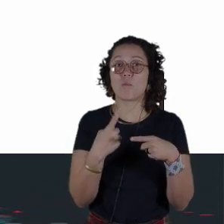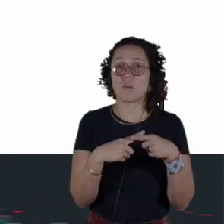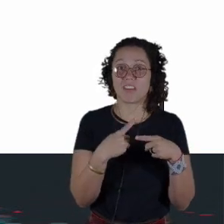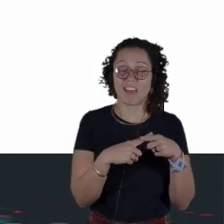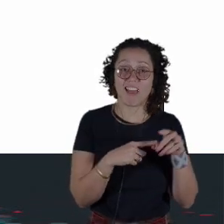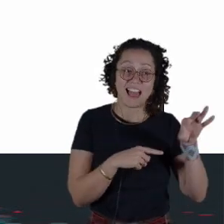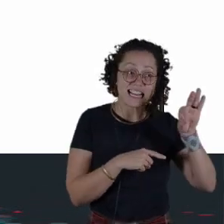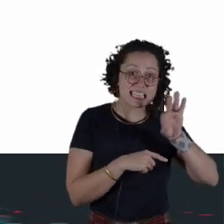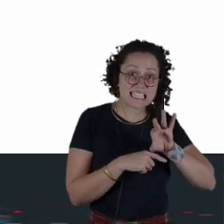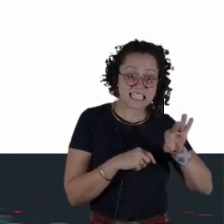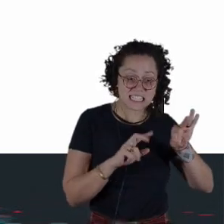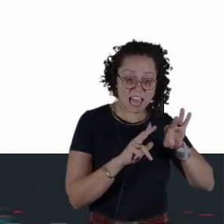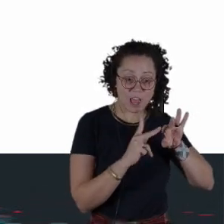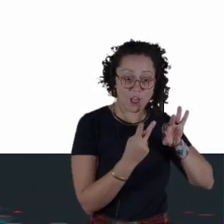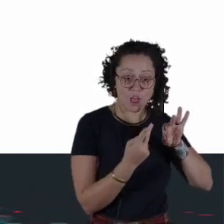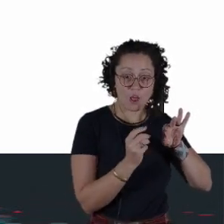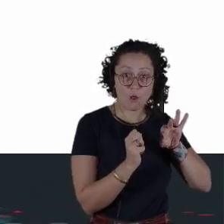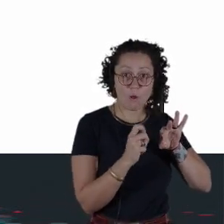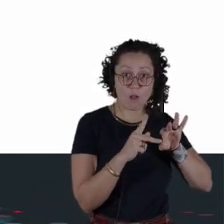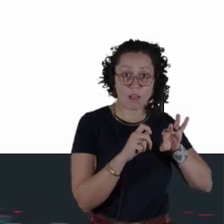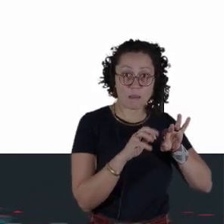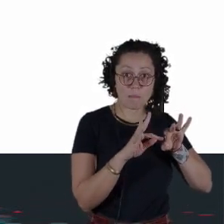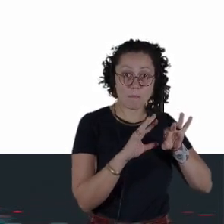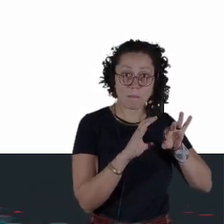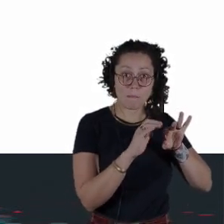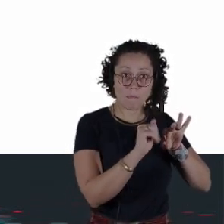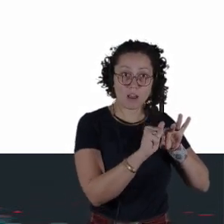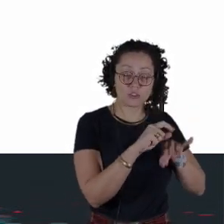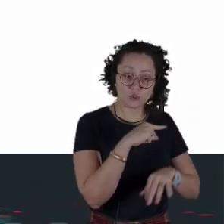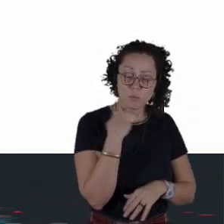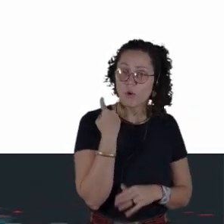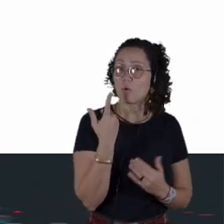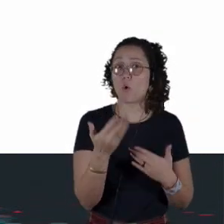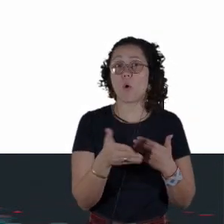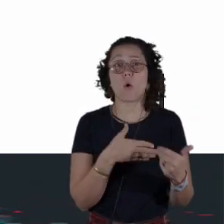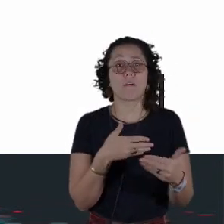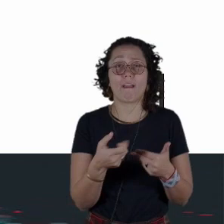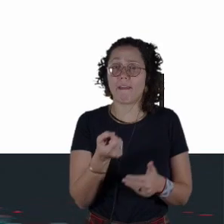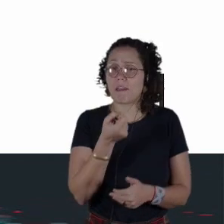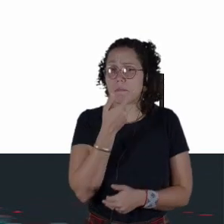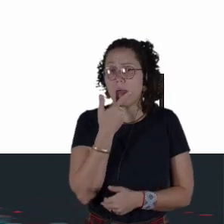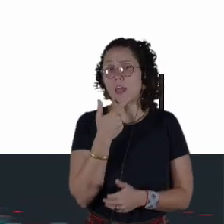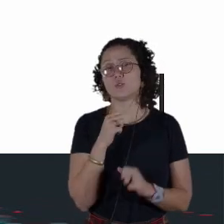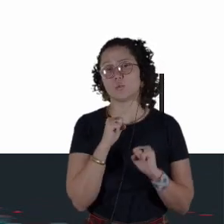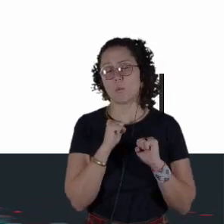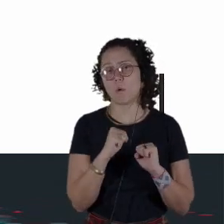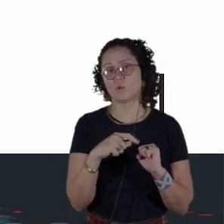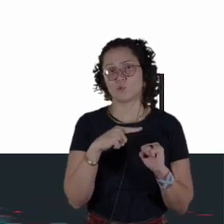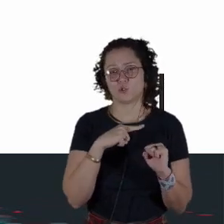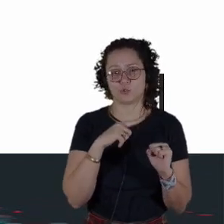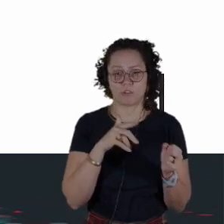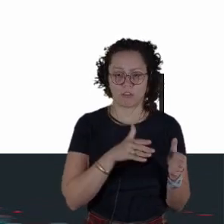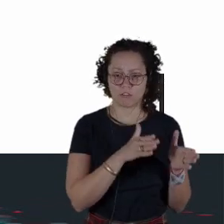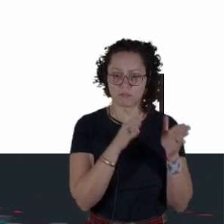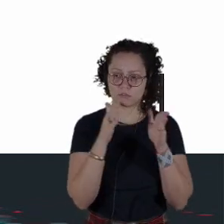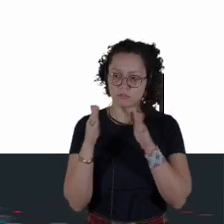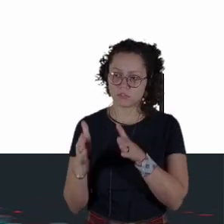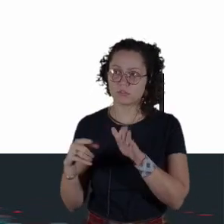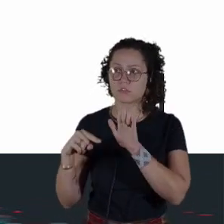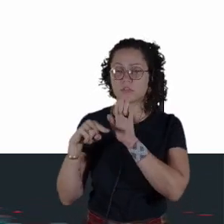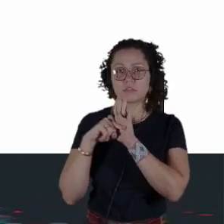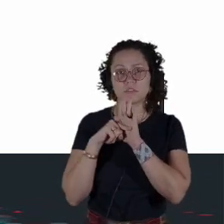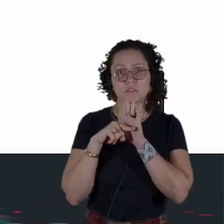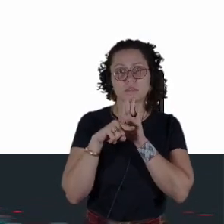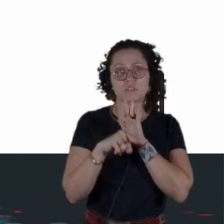isso acontece com outros medicamentos também. E doses dependentes, me acontece. E muitas dessas doenças